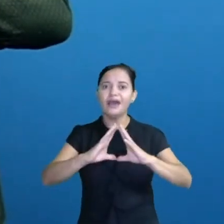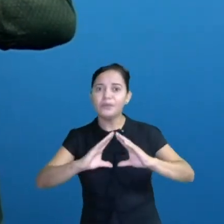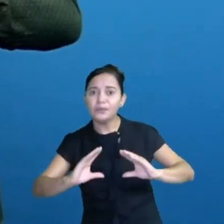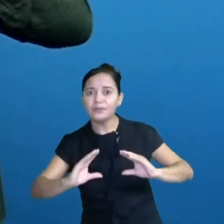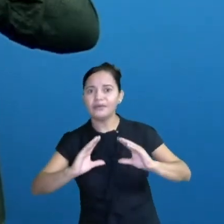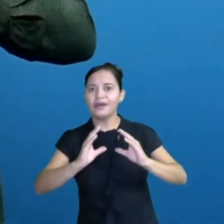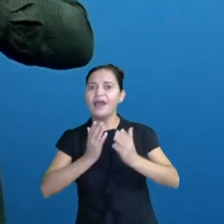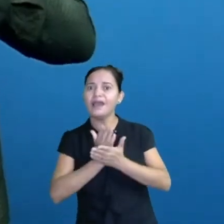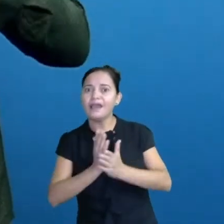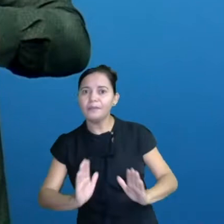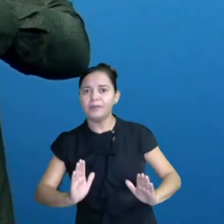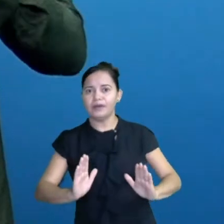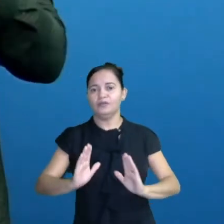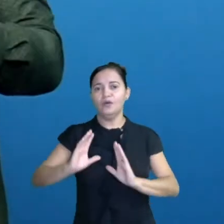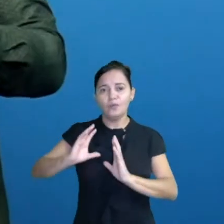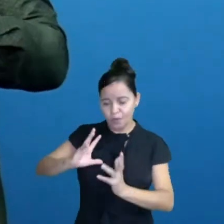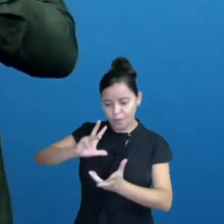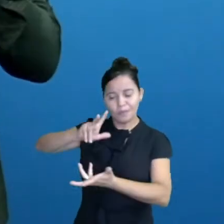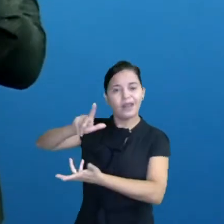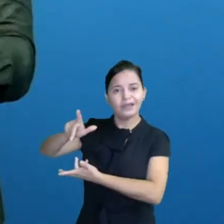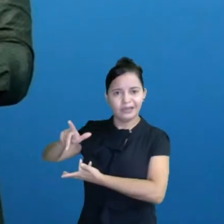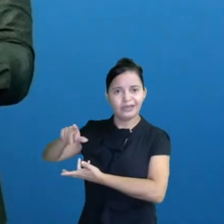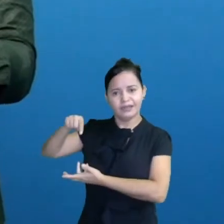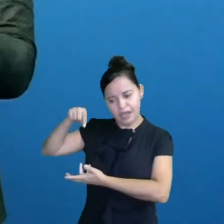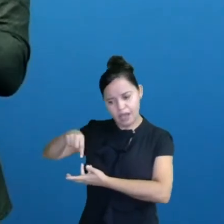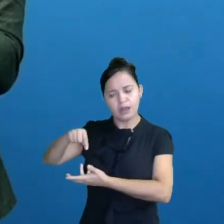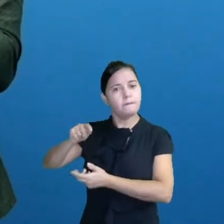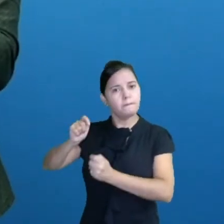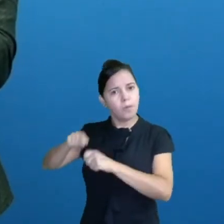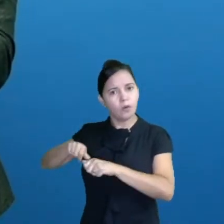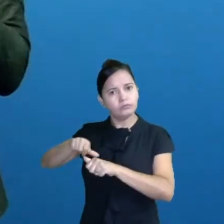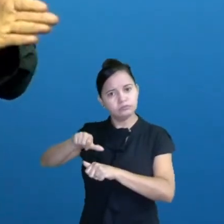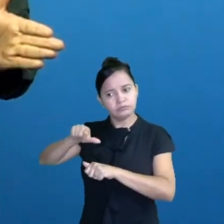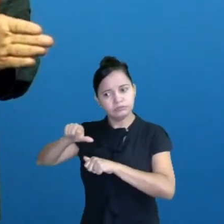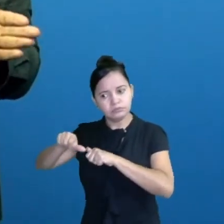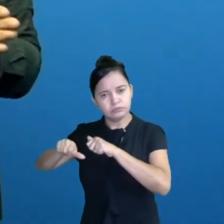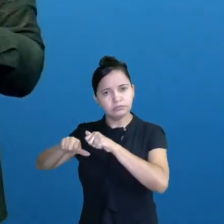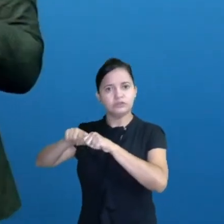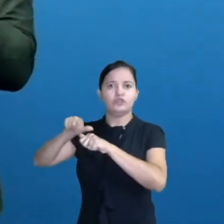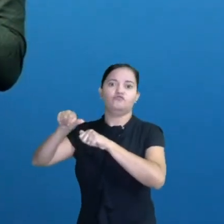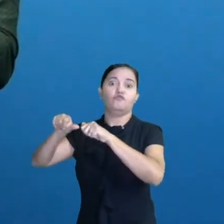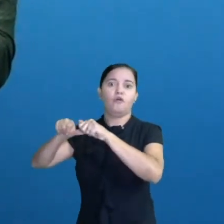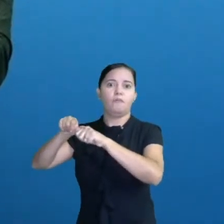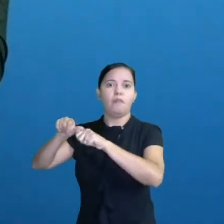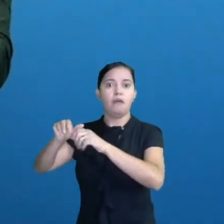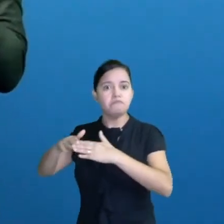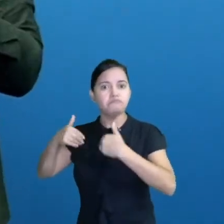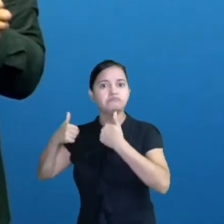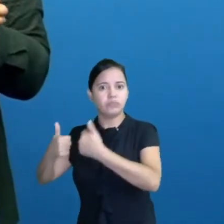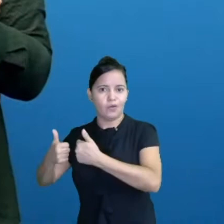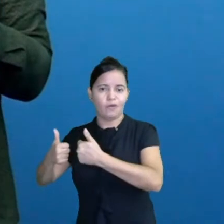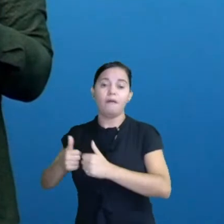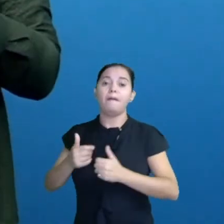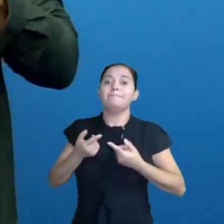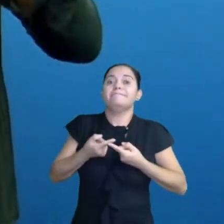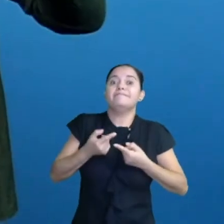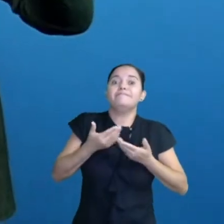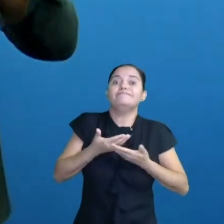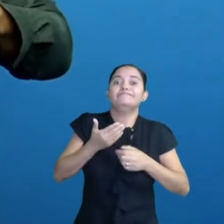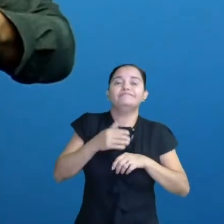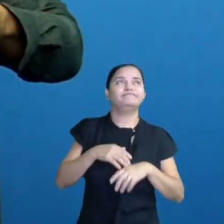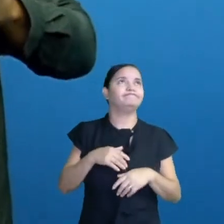condição normal, química, física, de se recuperar. Só que pela ação humana, pela nossa intervenção, que